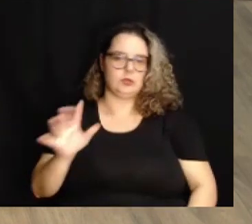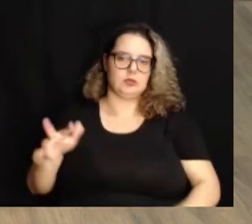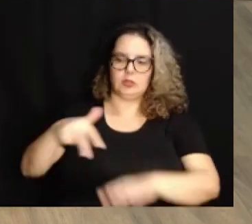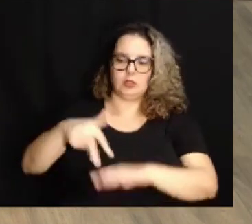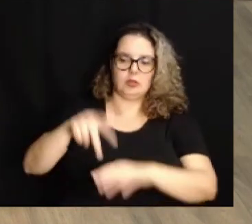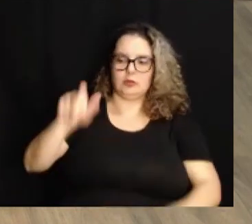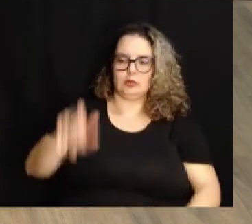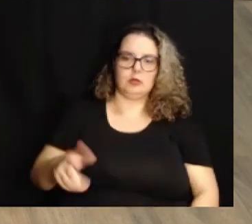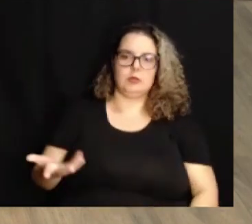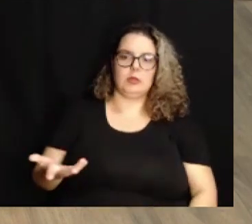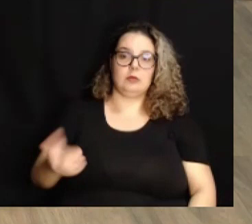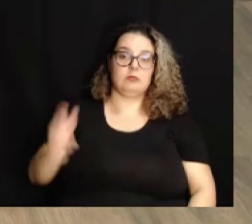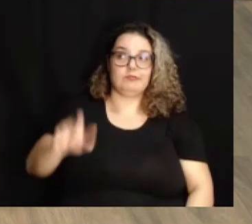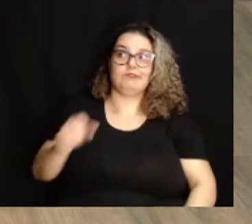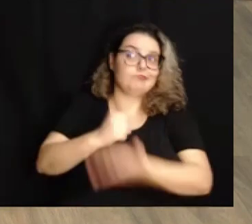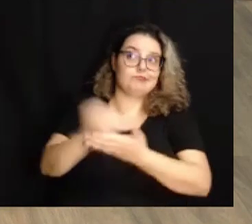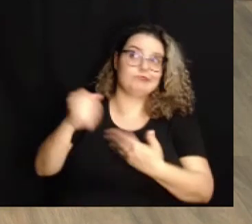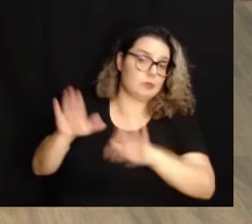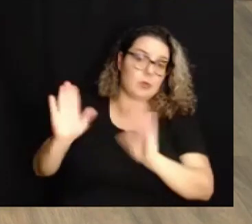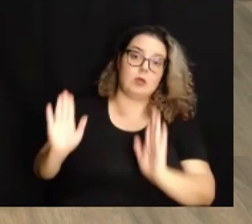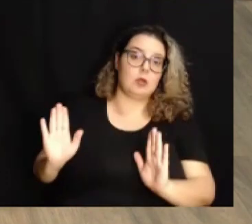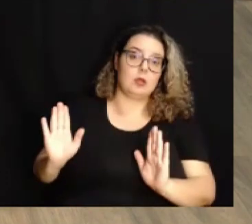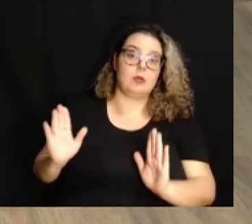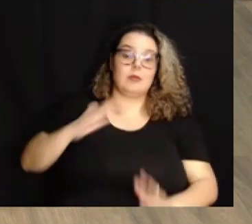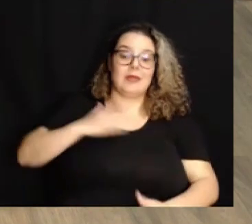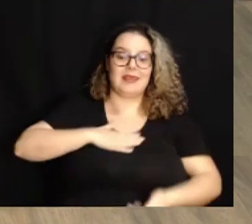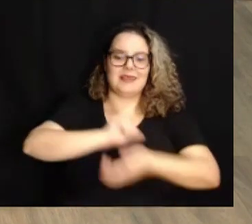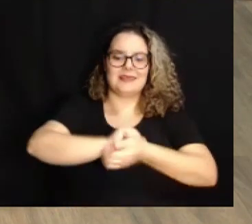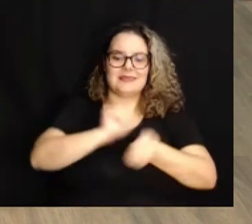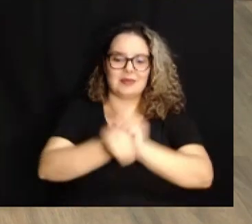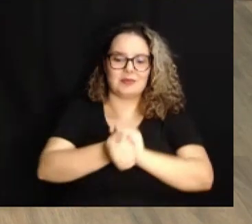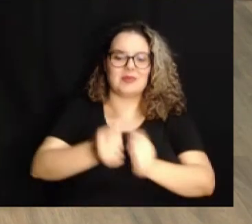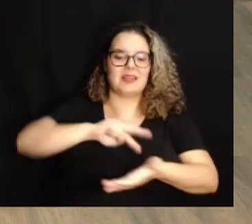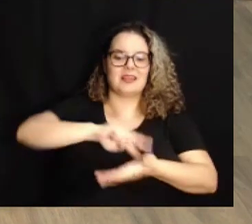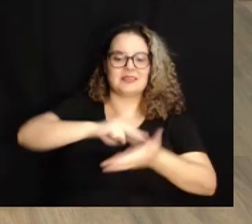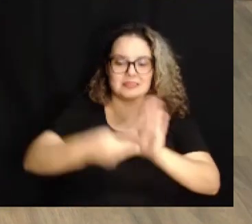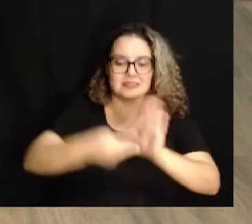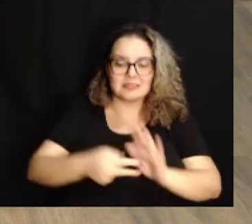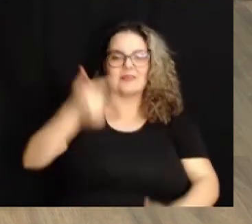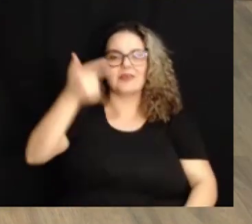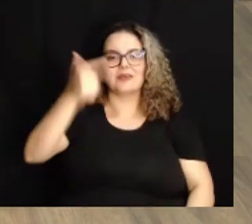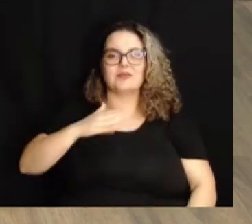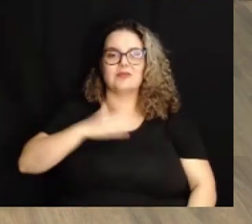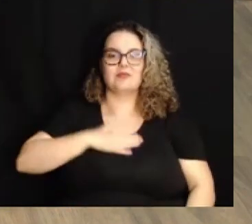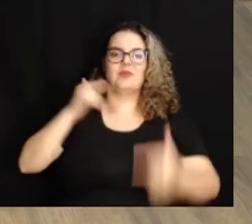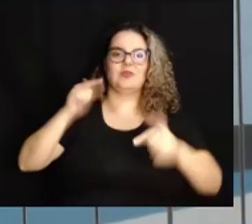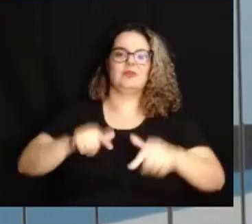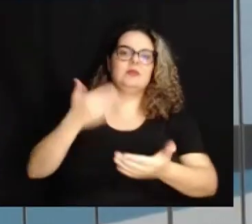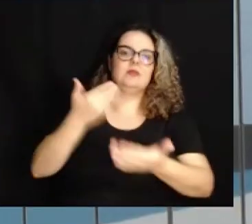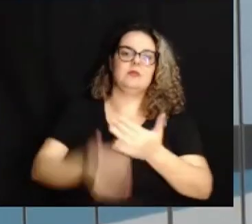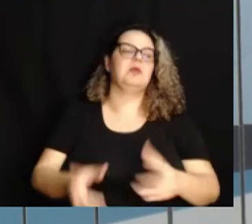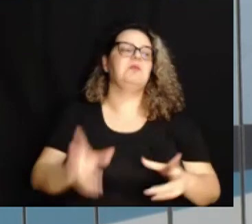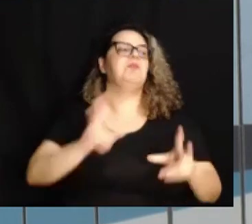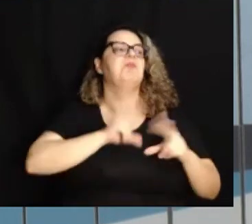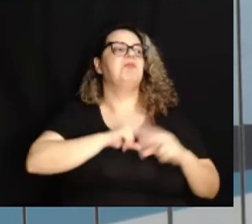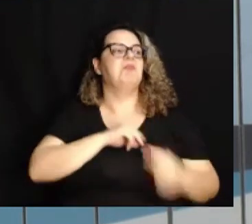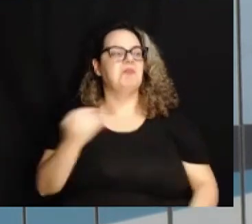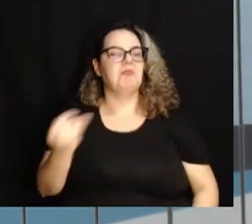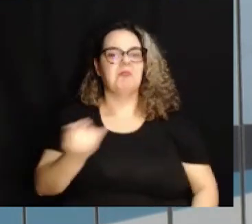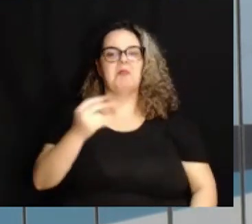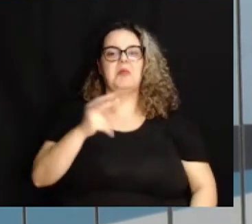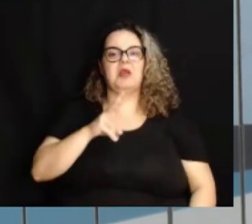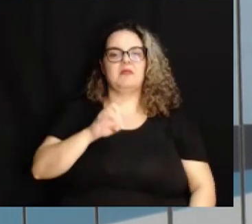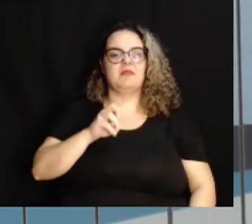foi, mas é ressignificar o meu lugar diante daquela perda. Muito importante. Olha, Vitor Vieira, quero agradecer